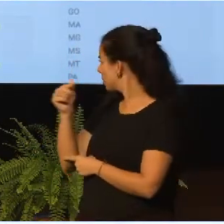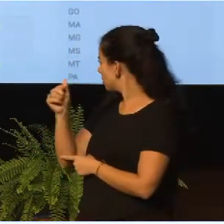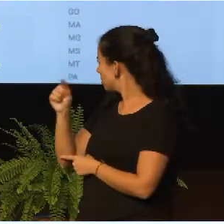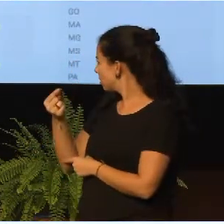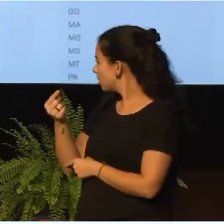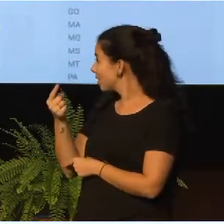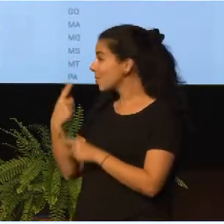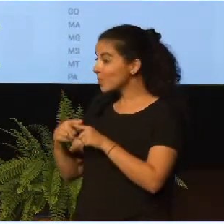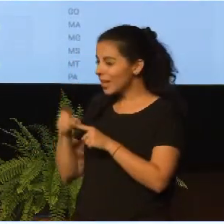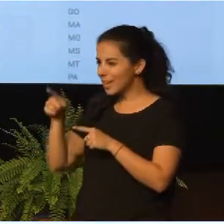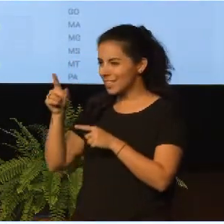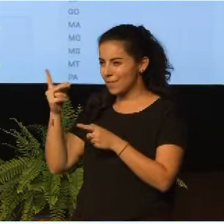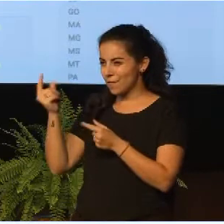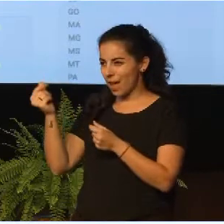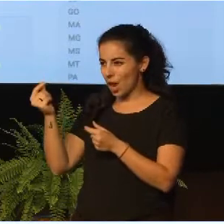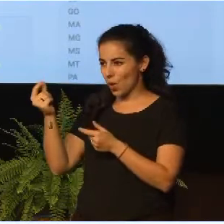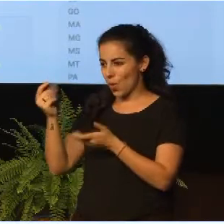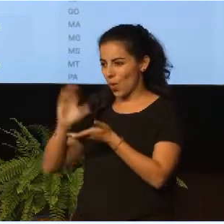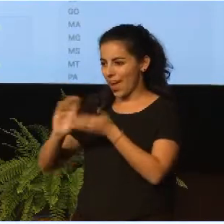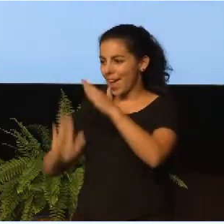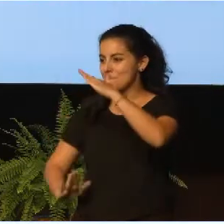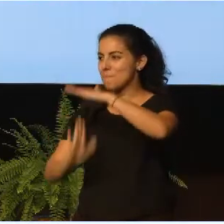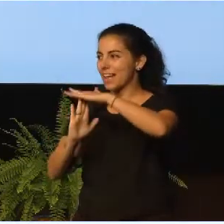subcota. É o teto.